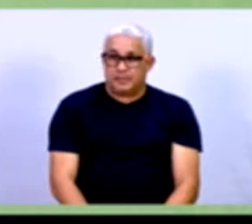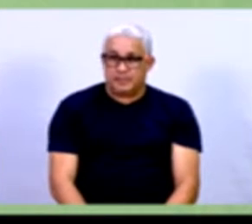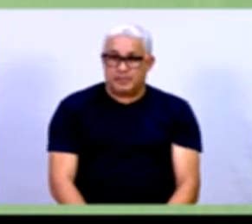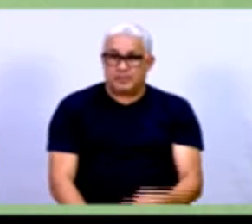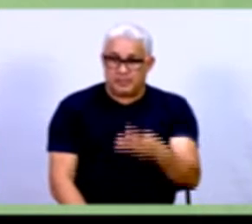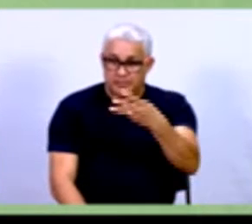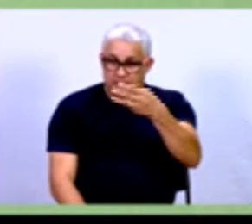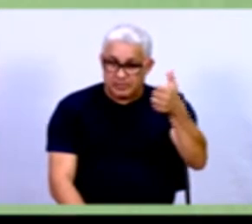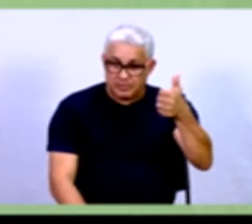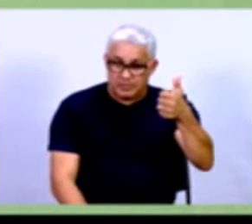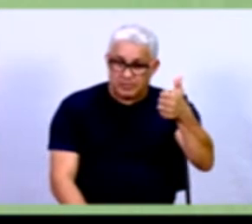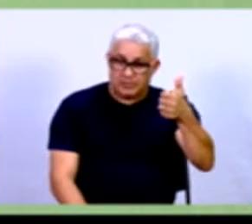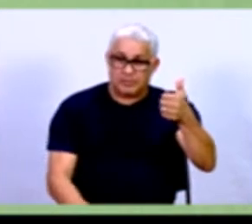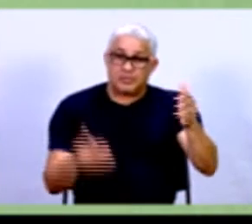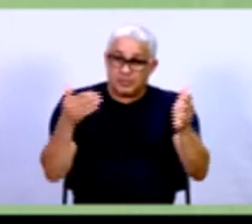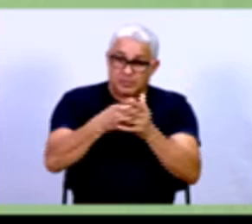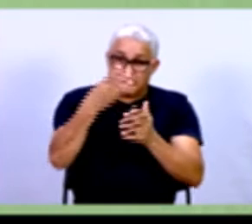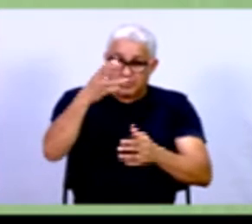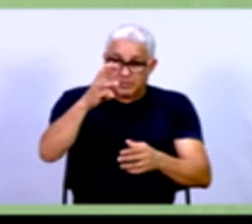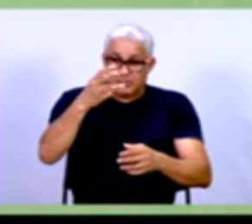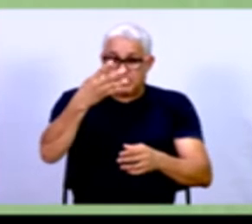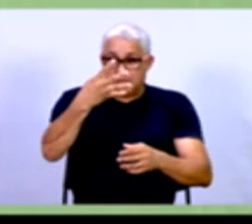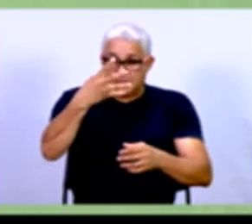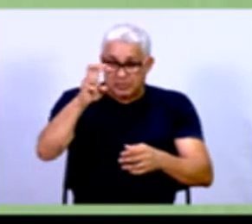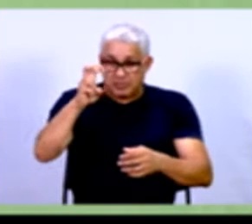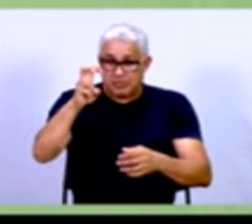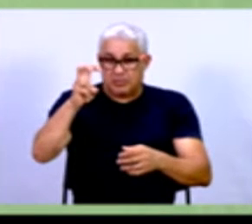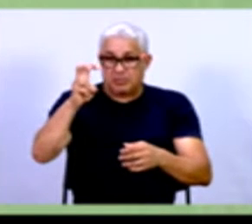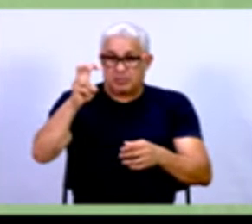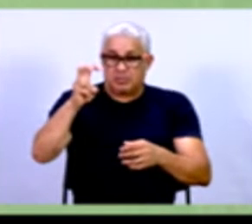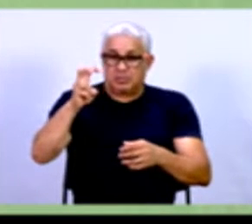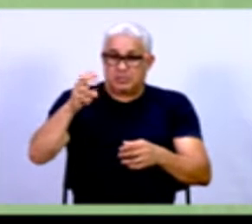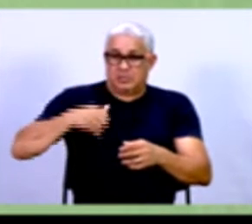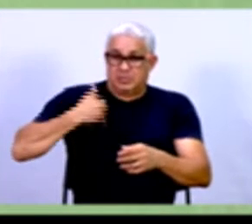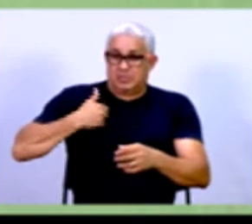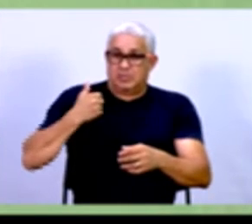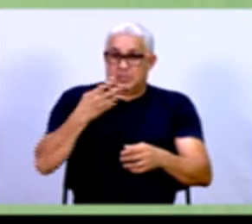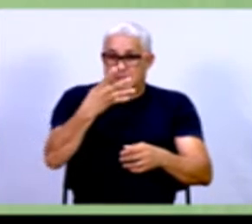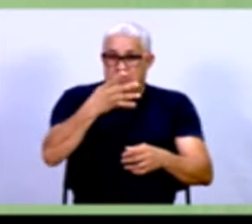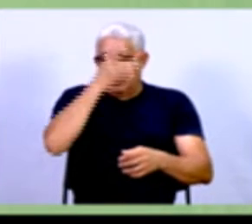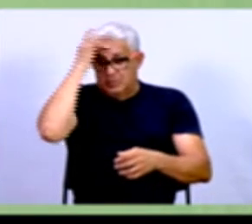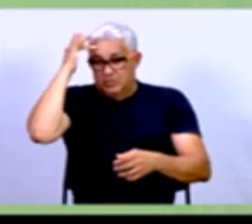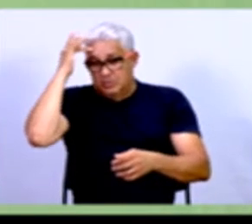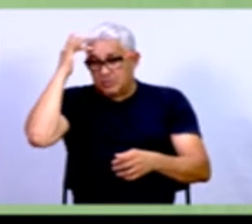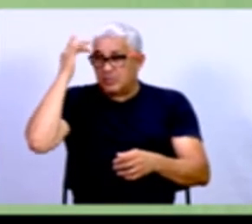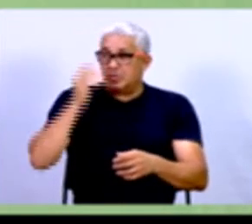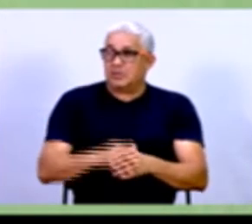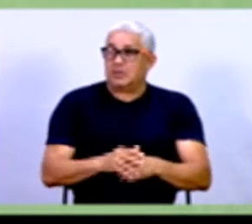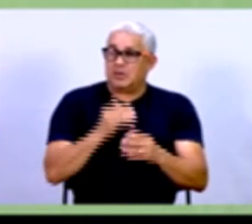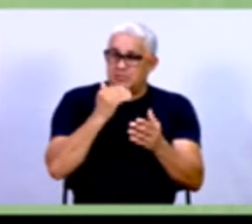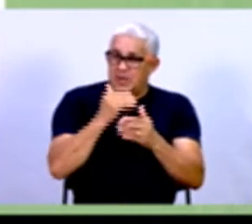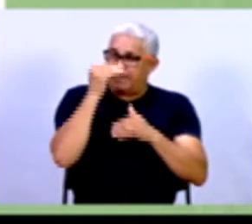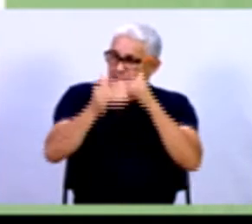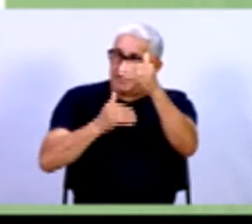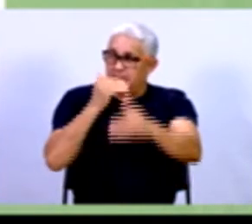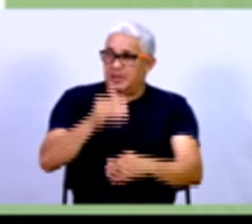31 até 45 anos, 4 pessoas. E 46 até 60 anos, 2 pessoas, tá?